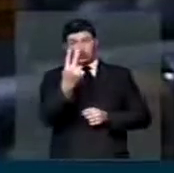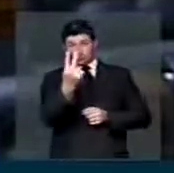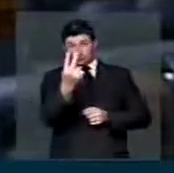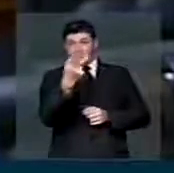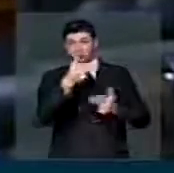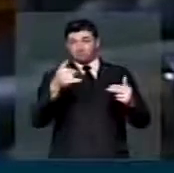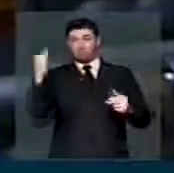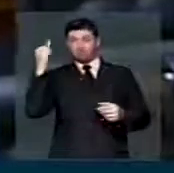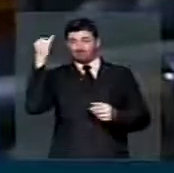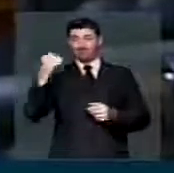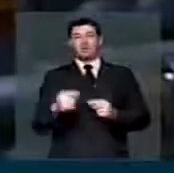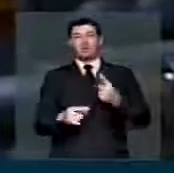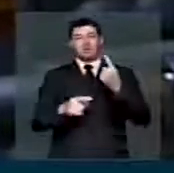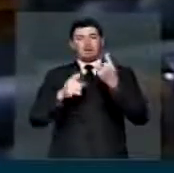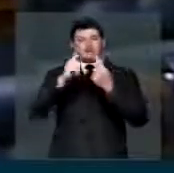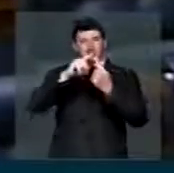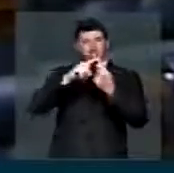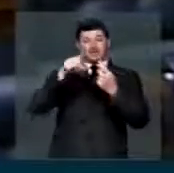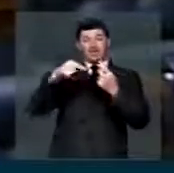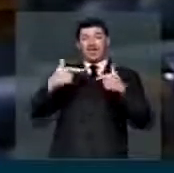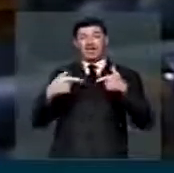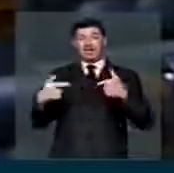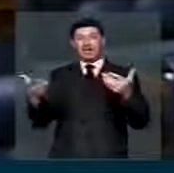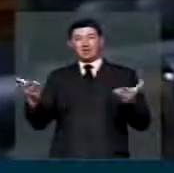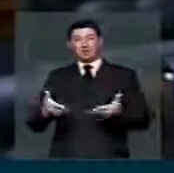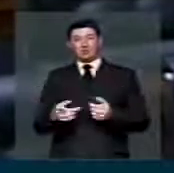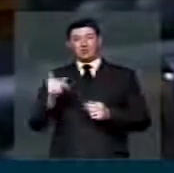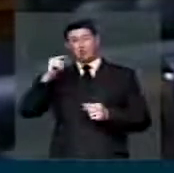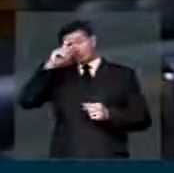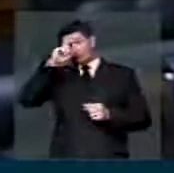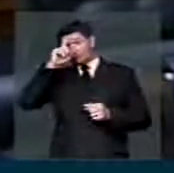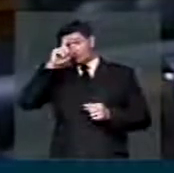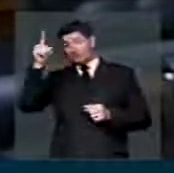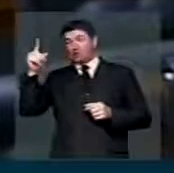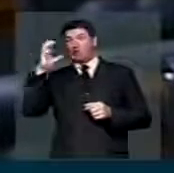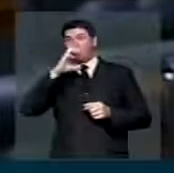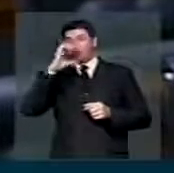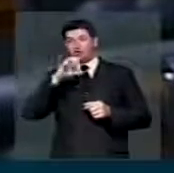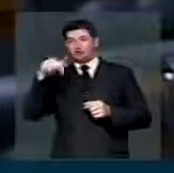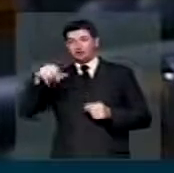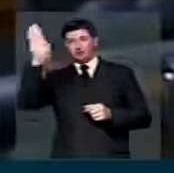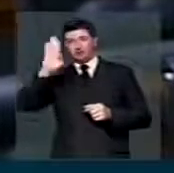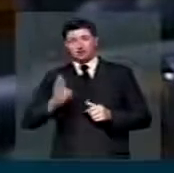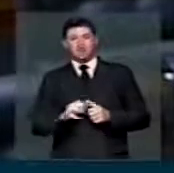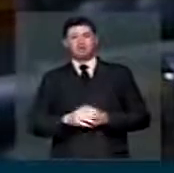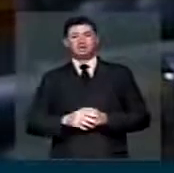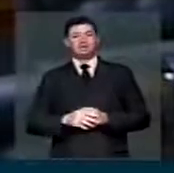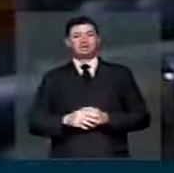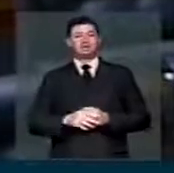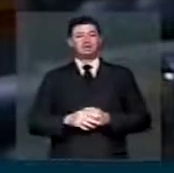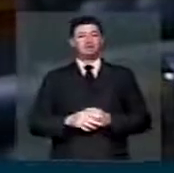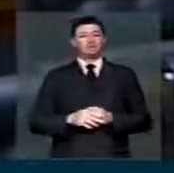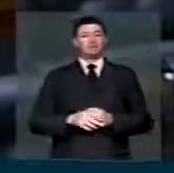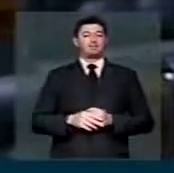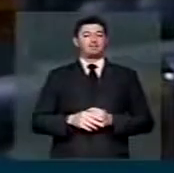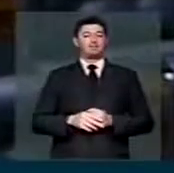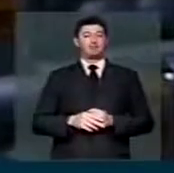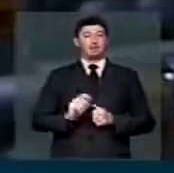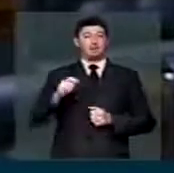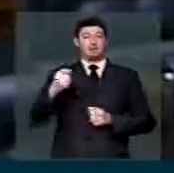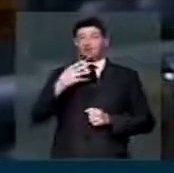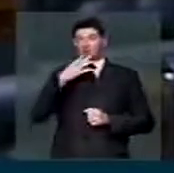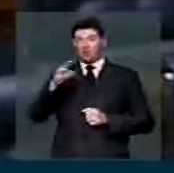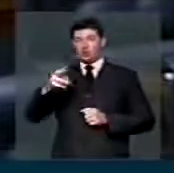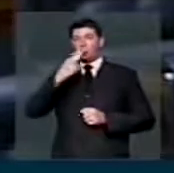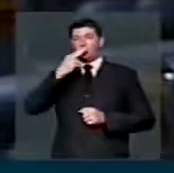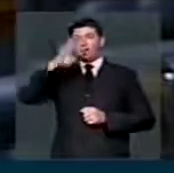Primeiro, a situação de guerra, que são os hospitais de urgência e emergência. Quem não conheceu um campo de